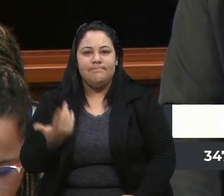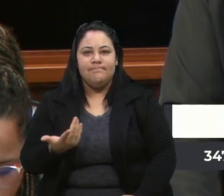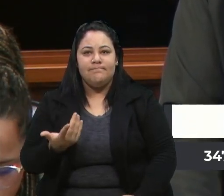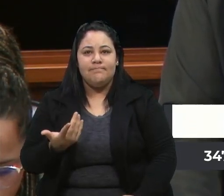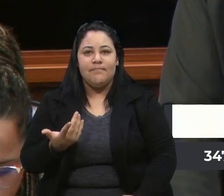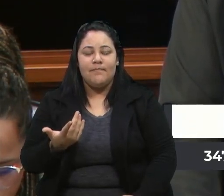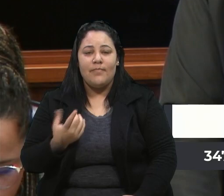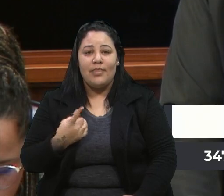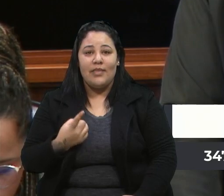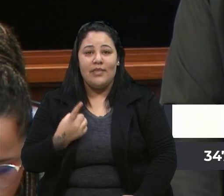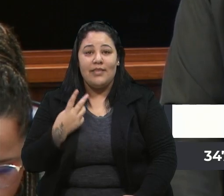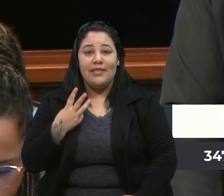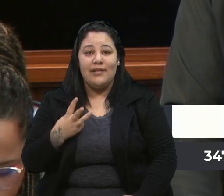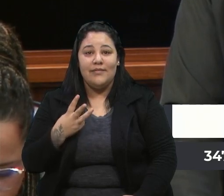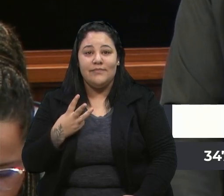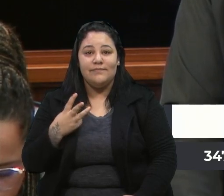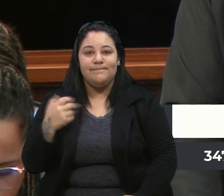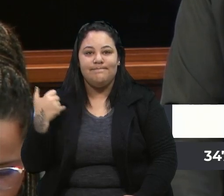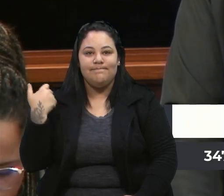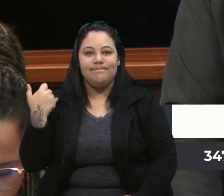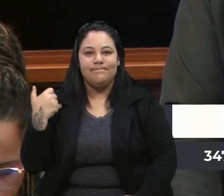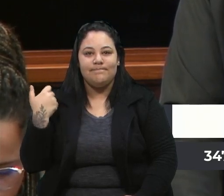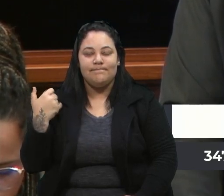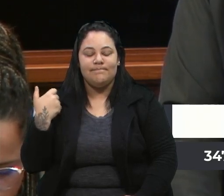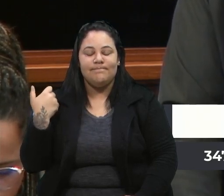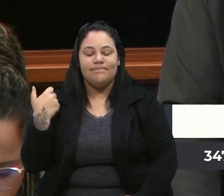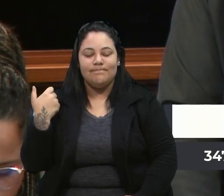Com 13 anos, né?